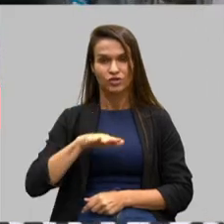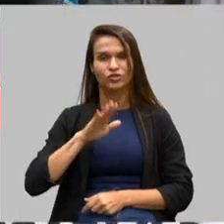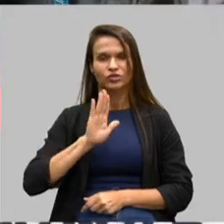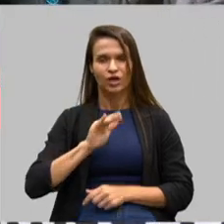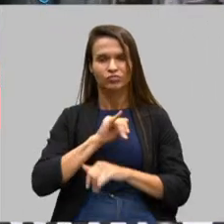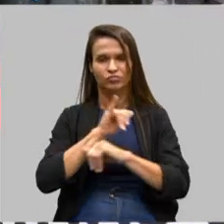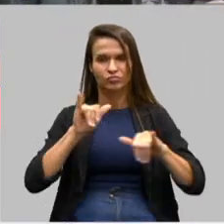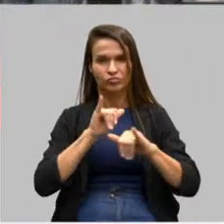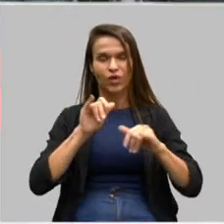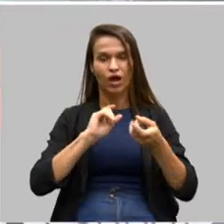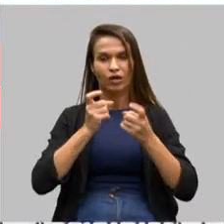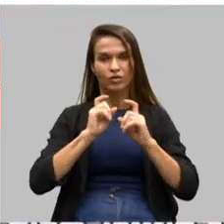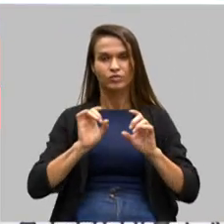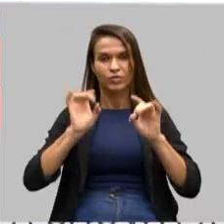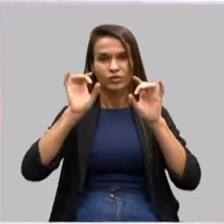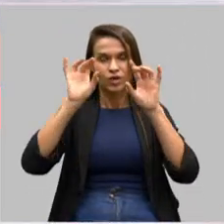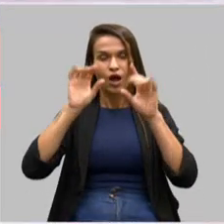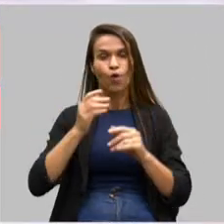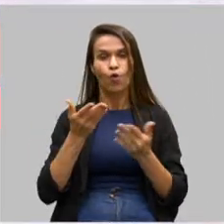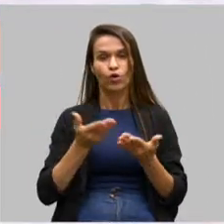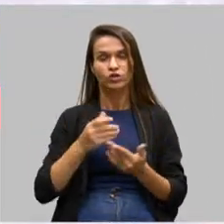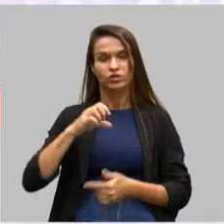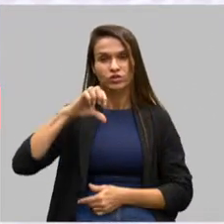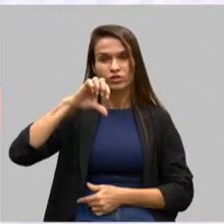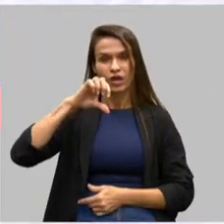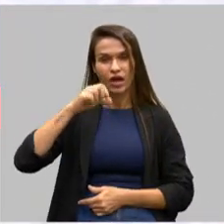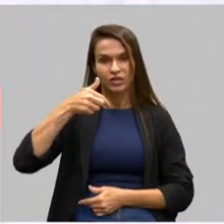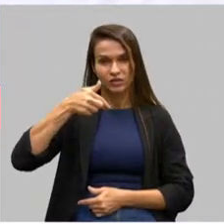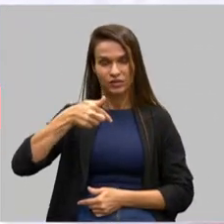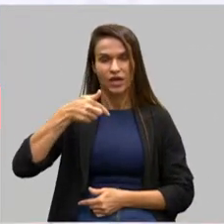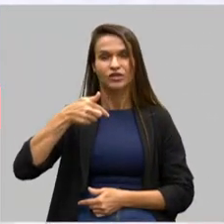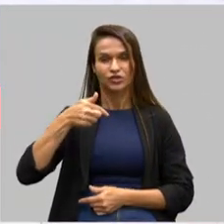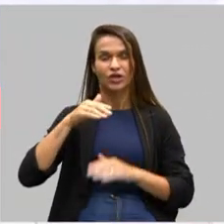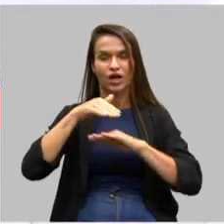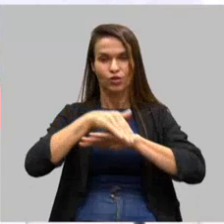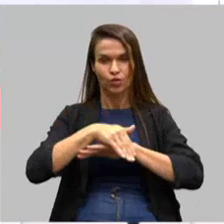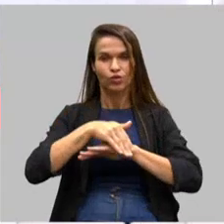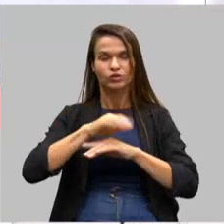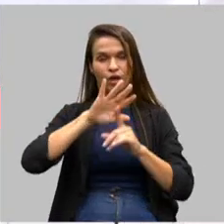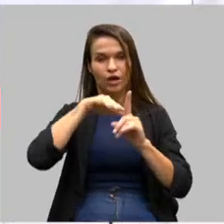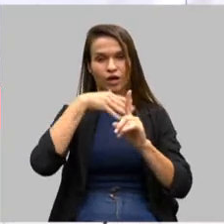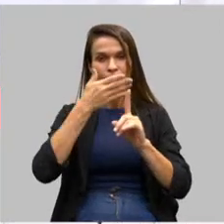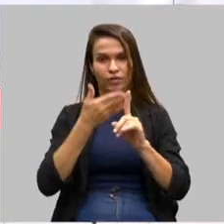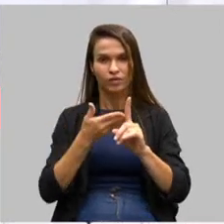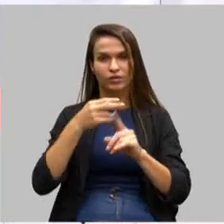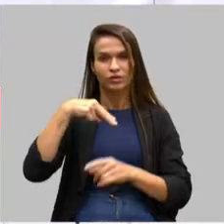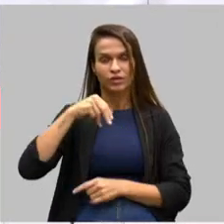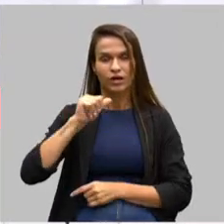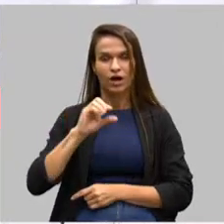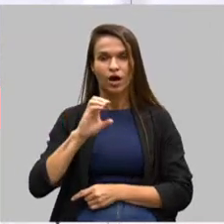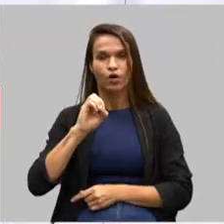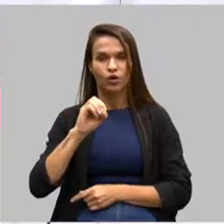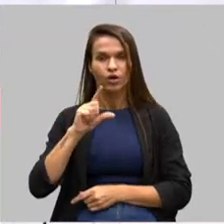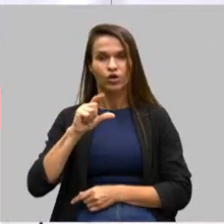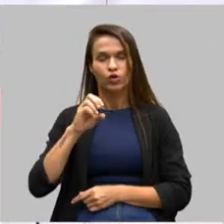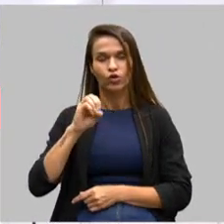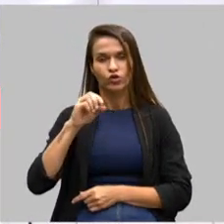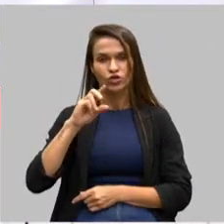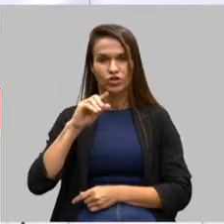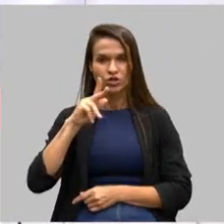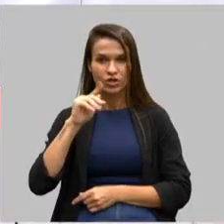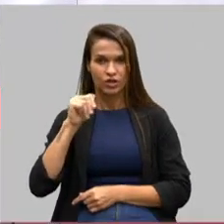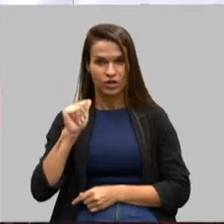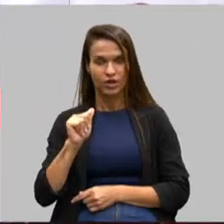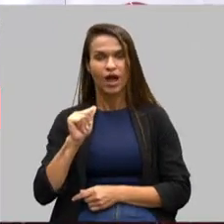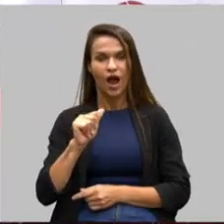reunião especial também de hoje, às 19 horas, destinada a homenagear a neonatologia da Santa Casa de Belo Horizonte pelos